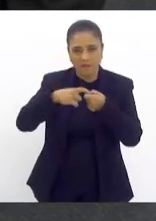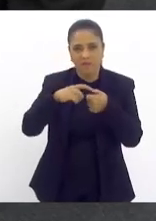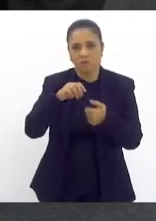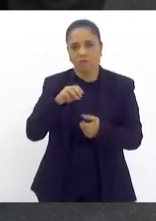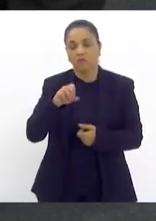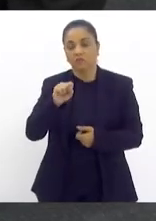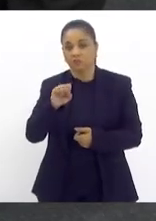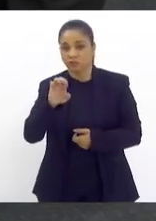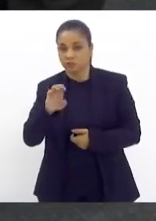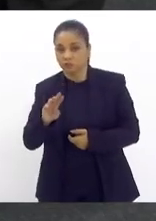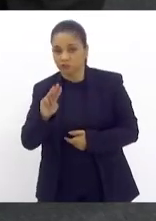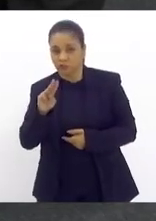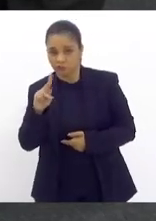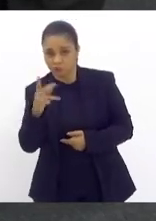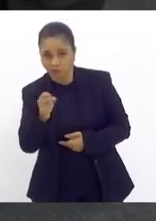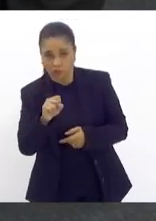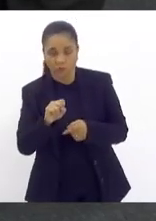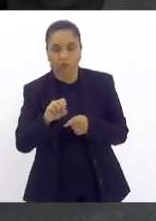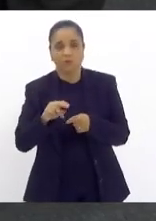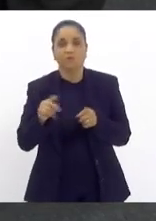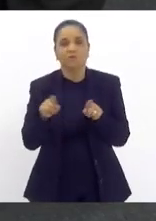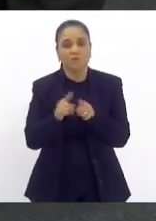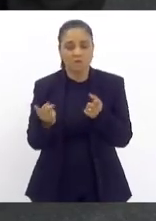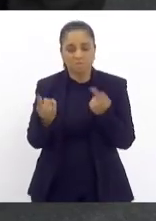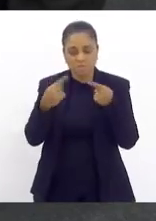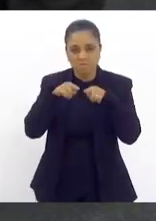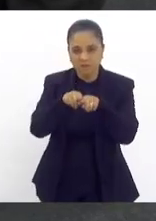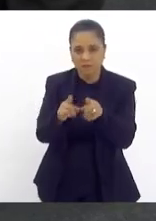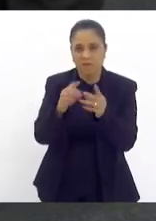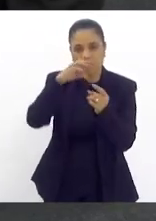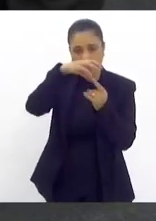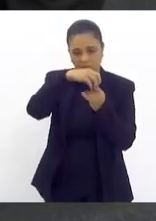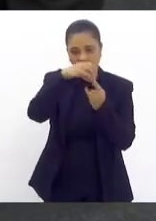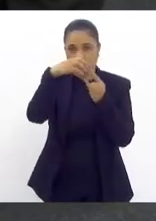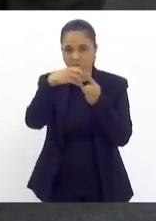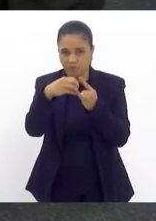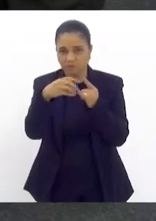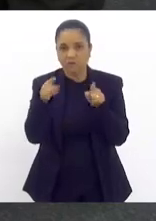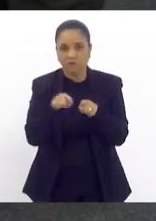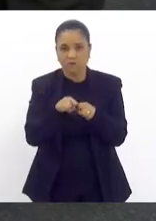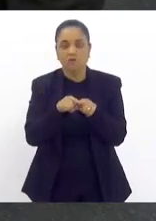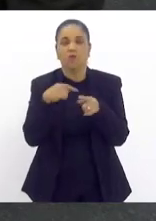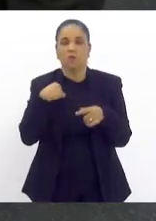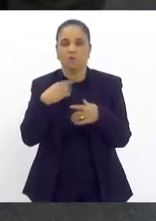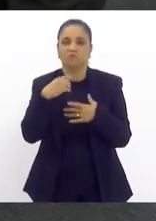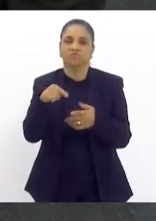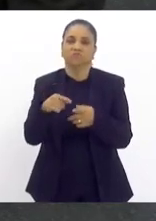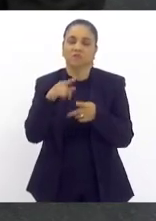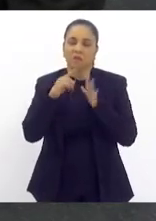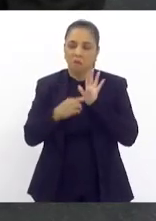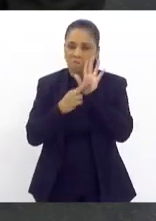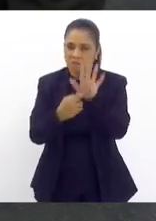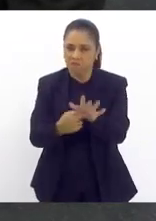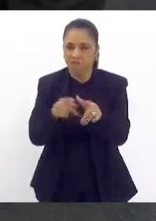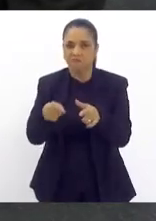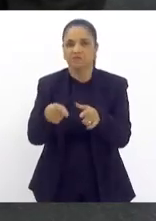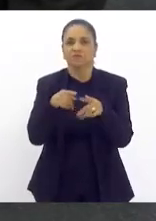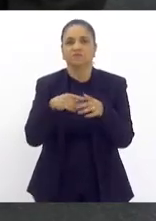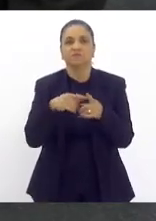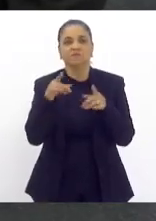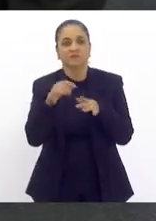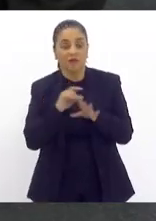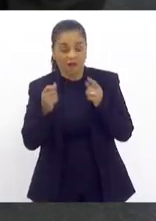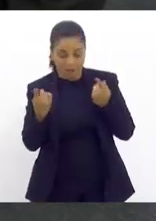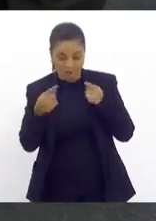centro de inovação tecnológica em saúde em parceria com a Fiocruz. Então, como presidente da Comissão da Ciência e Tecnologia, eu ressalto a relevância da parceria da